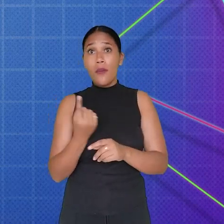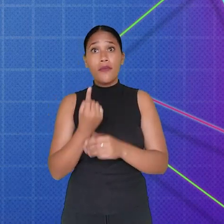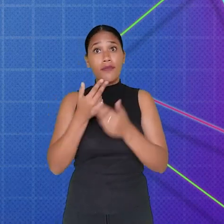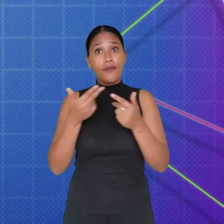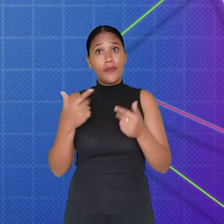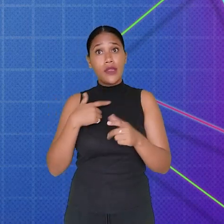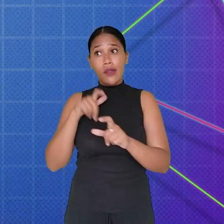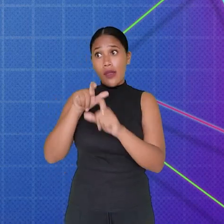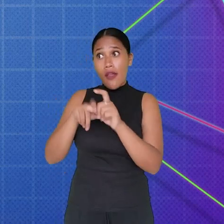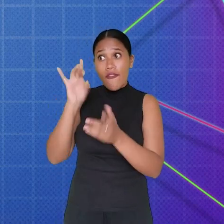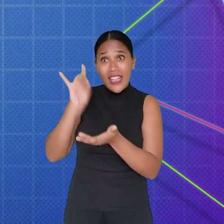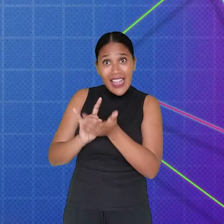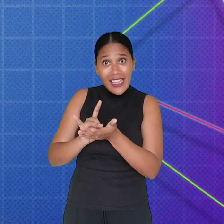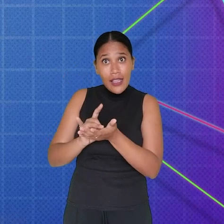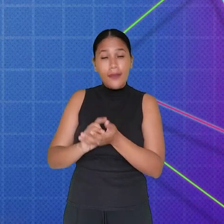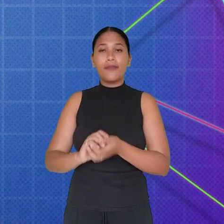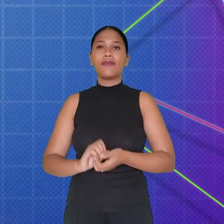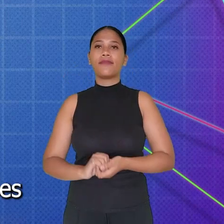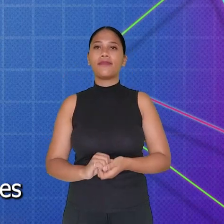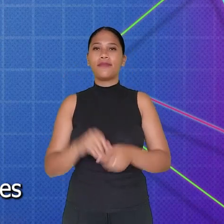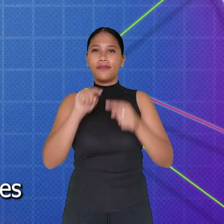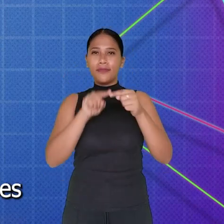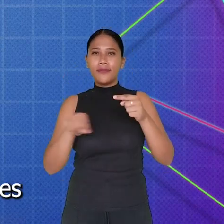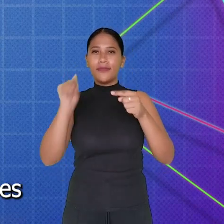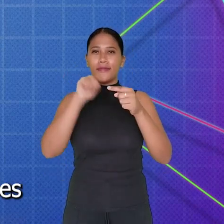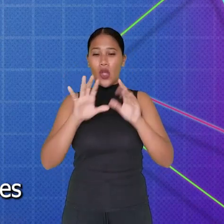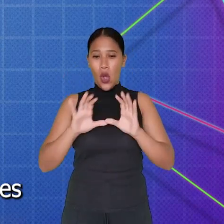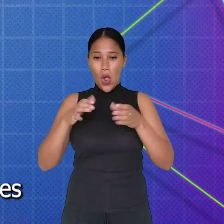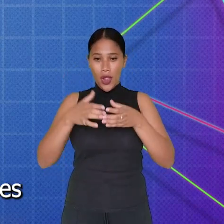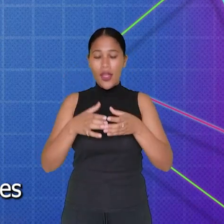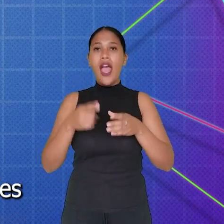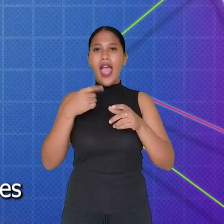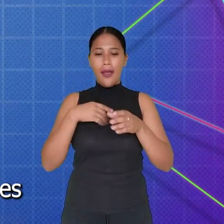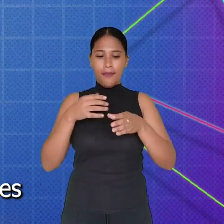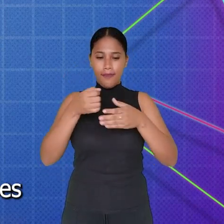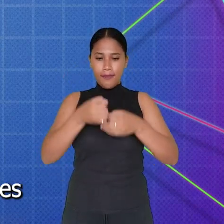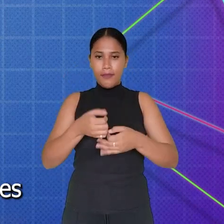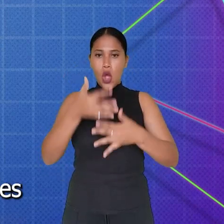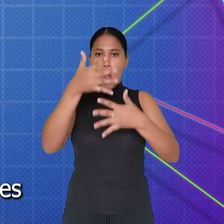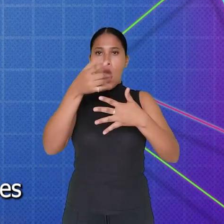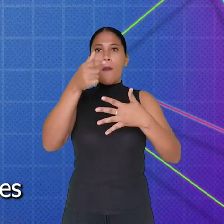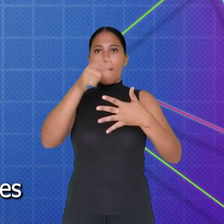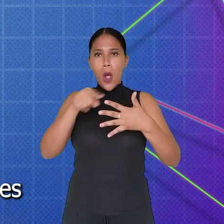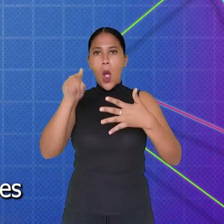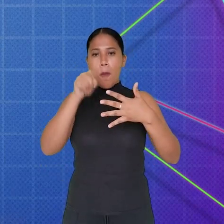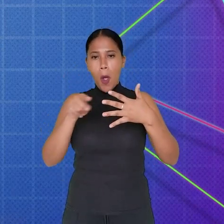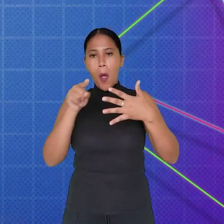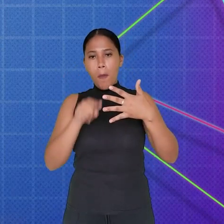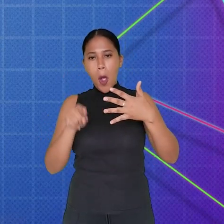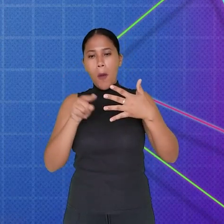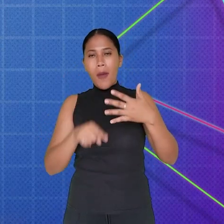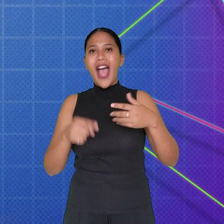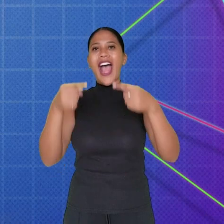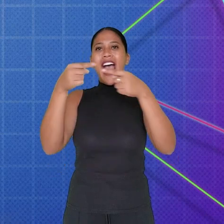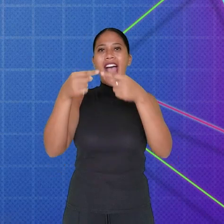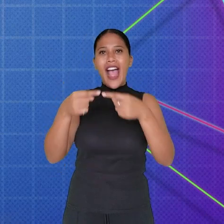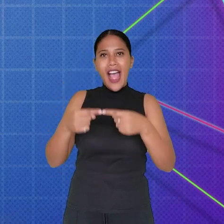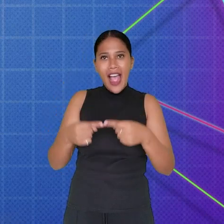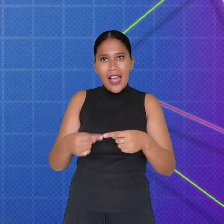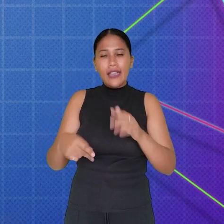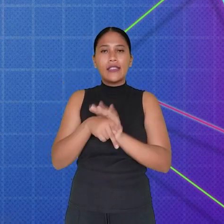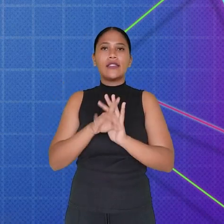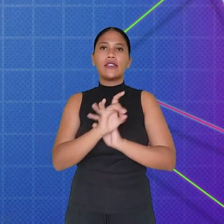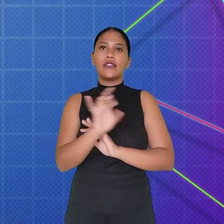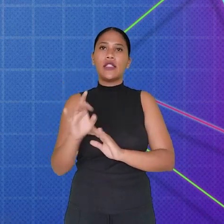uma determinada condição for verdadeira. Loop de coleção, usado para repetir uma série de instruções para cada item em